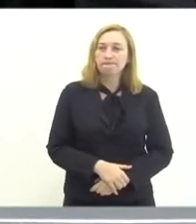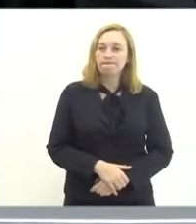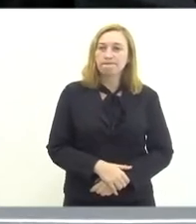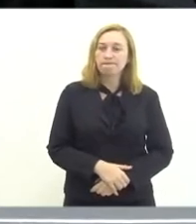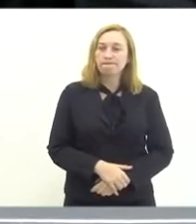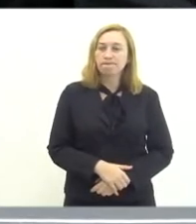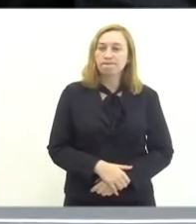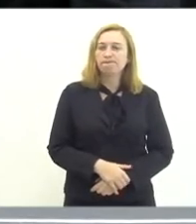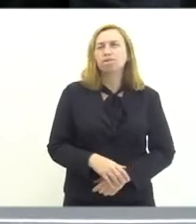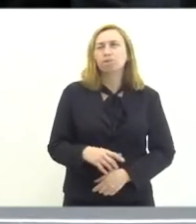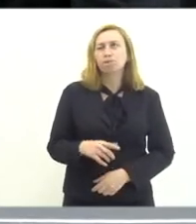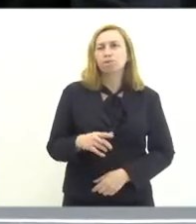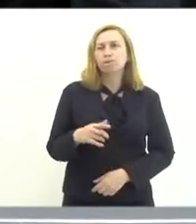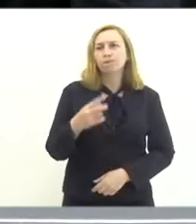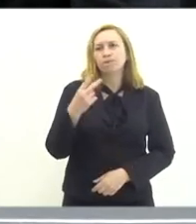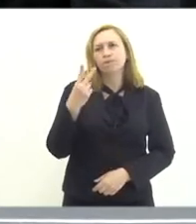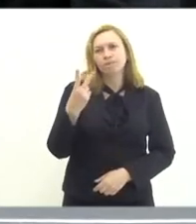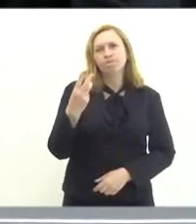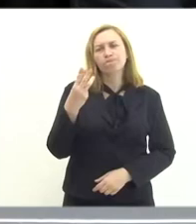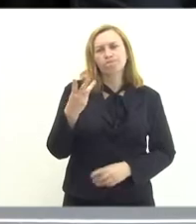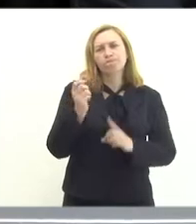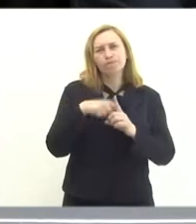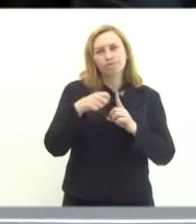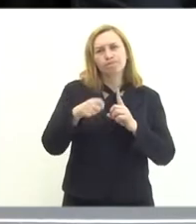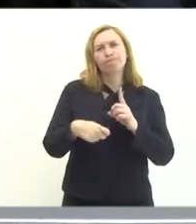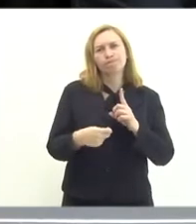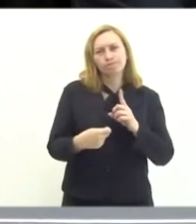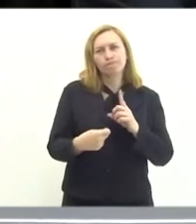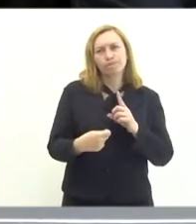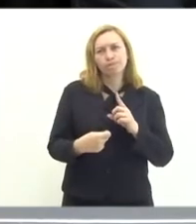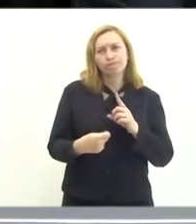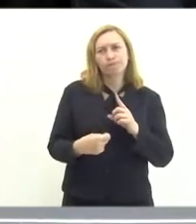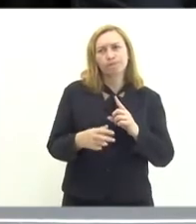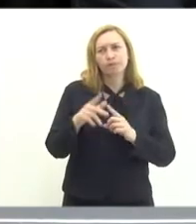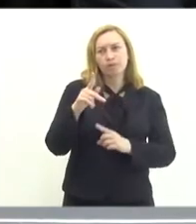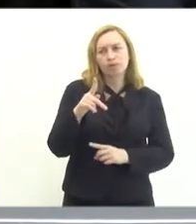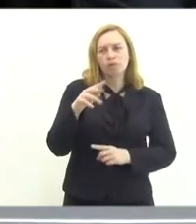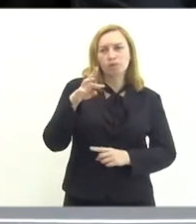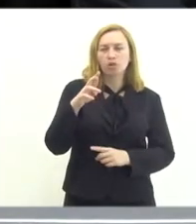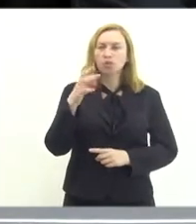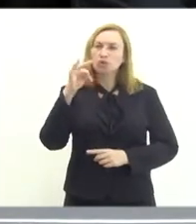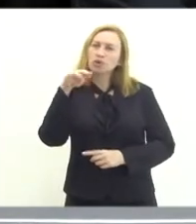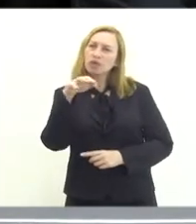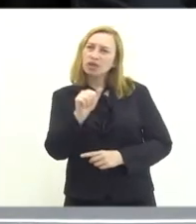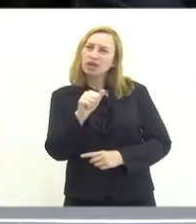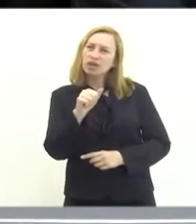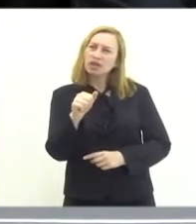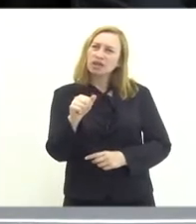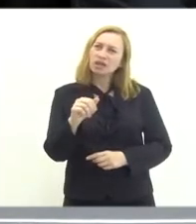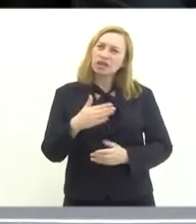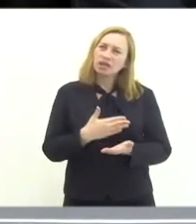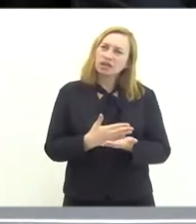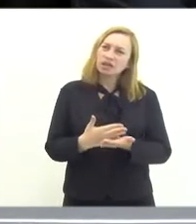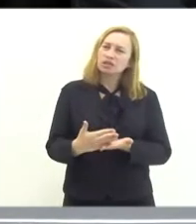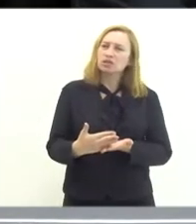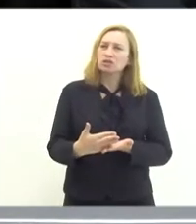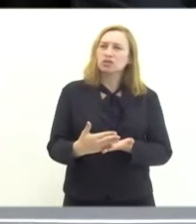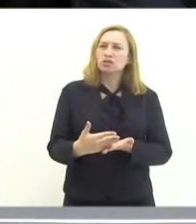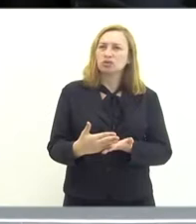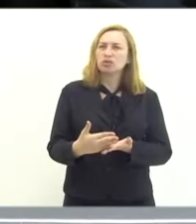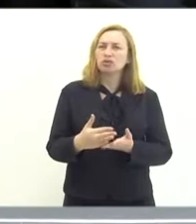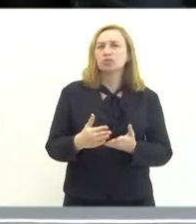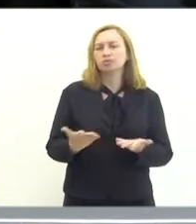deve ter cerca de 2 ou 3 meses que essa promotoria começou a há de fato